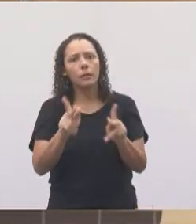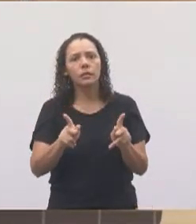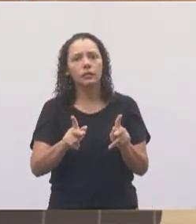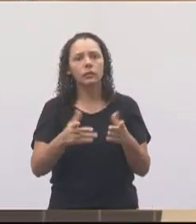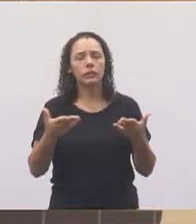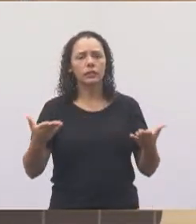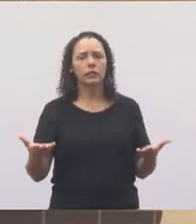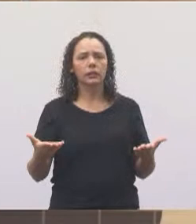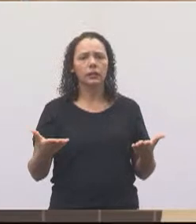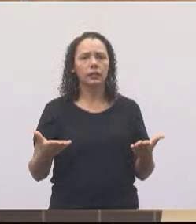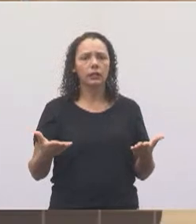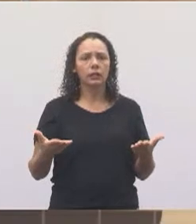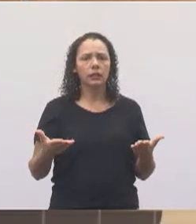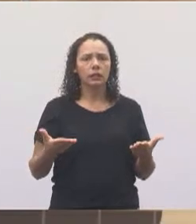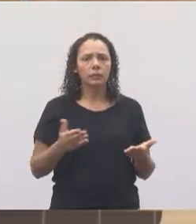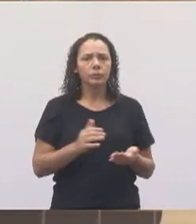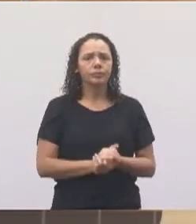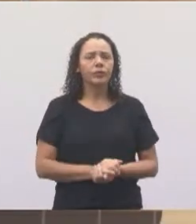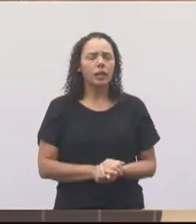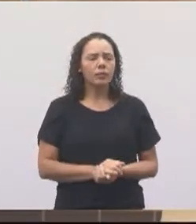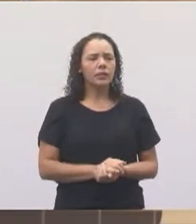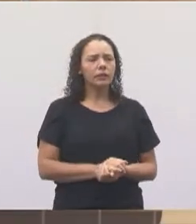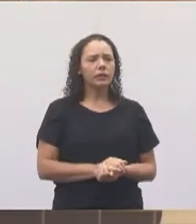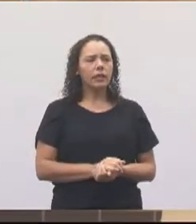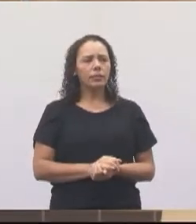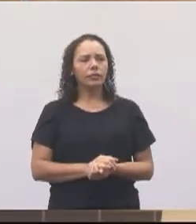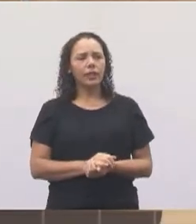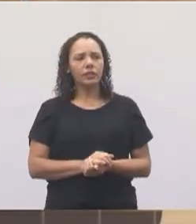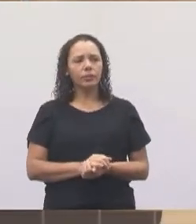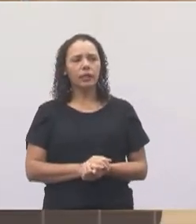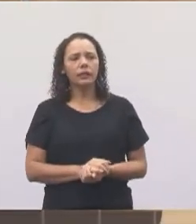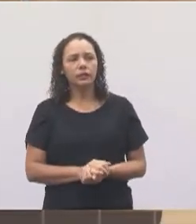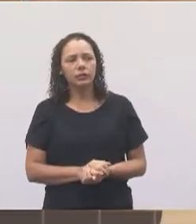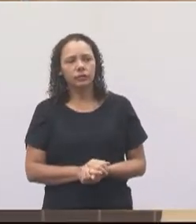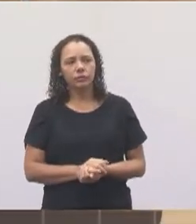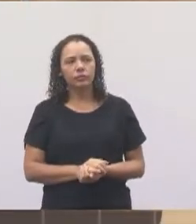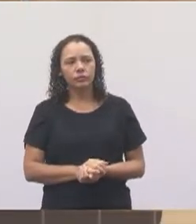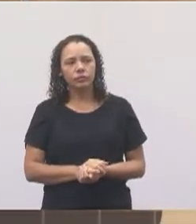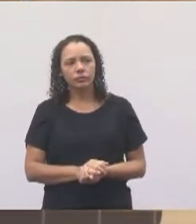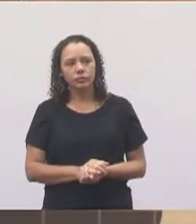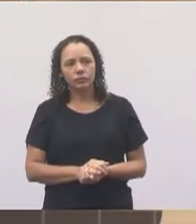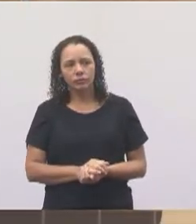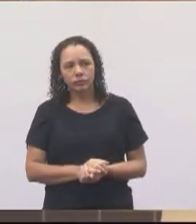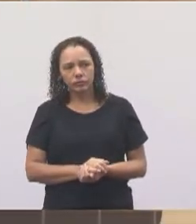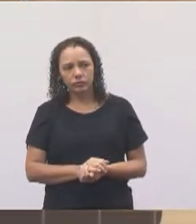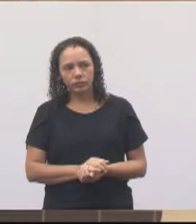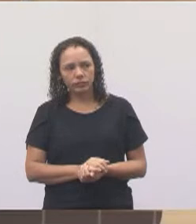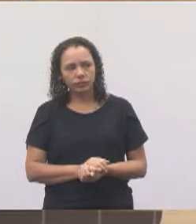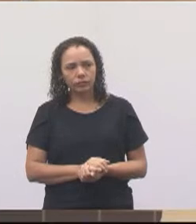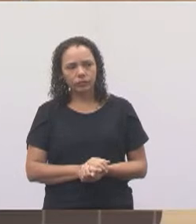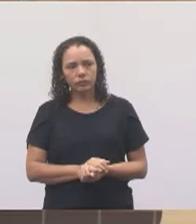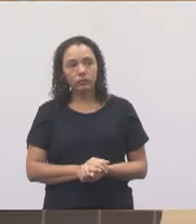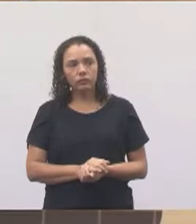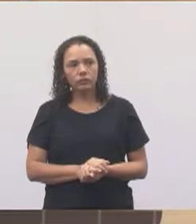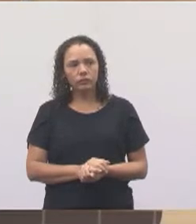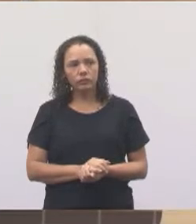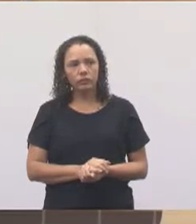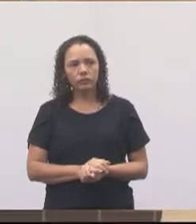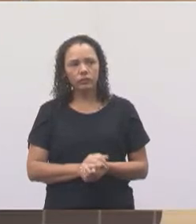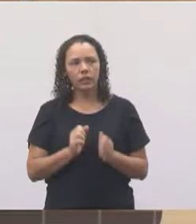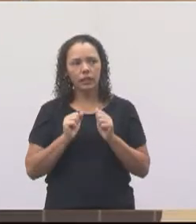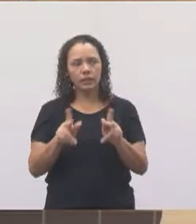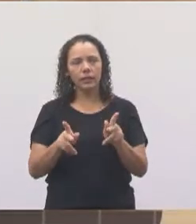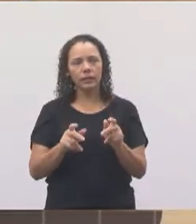essa contribuição, não é? E aqui em Jacareí tem sido diferente. Se implementou contribuição